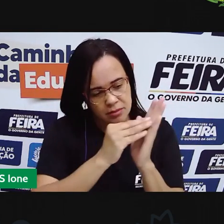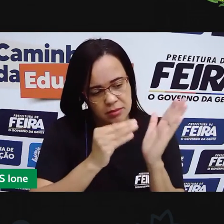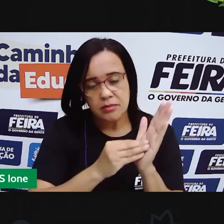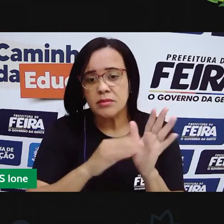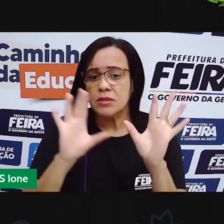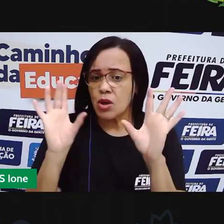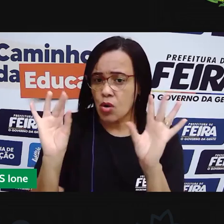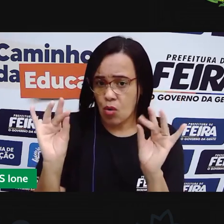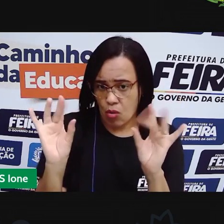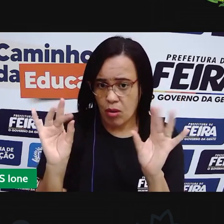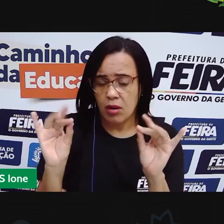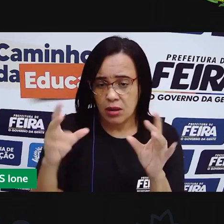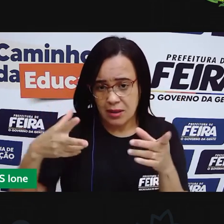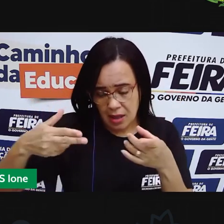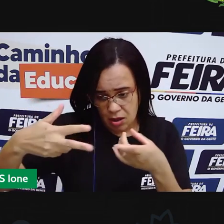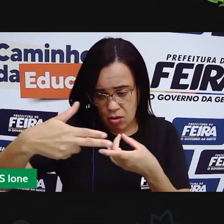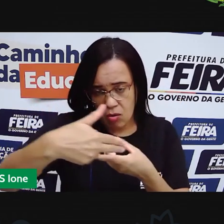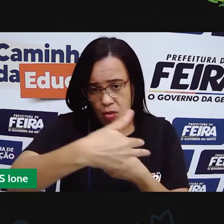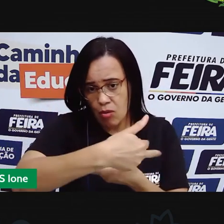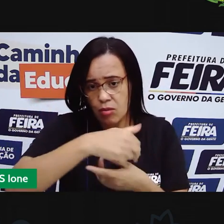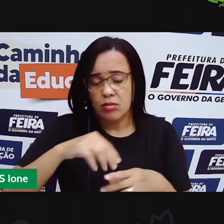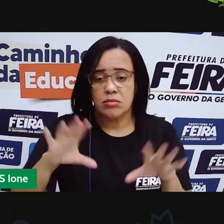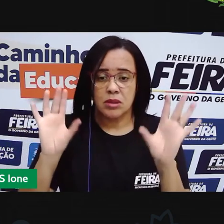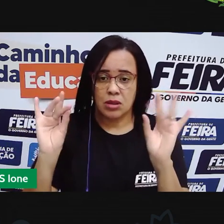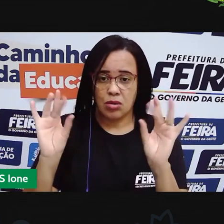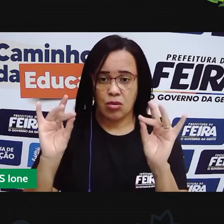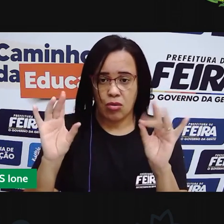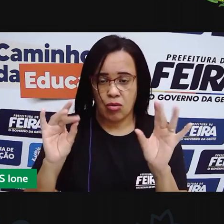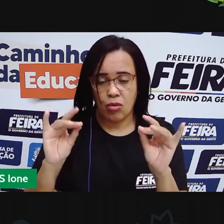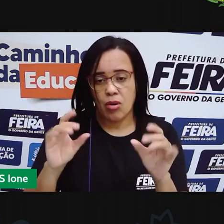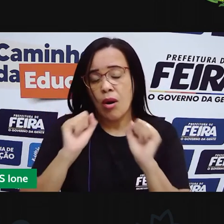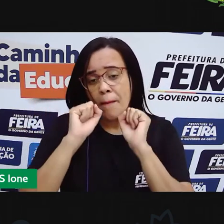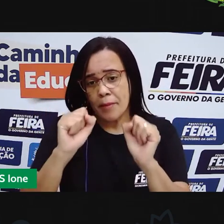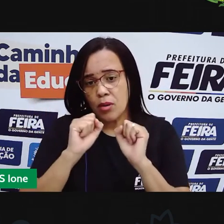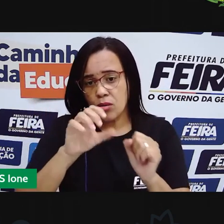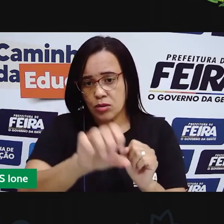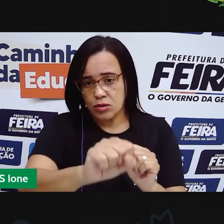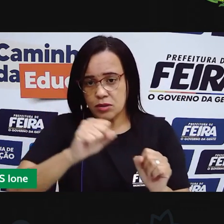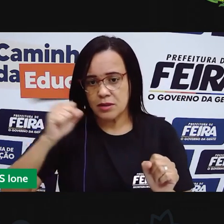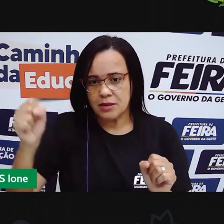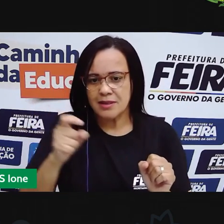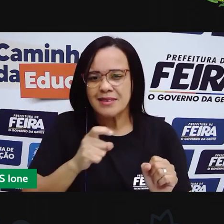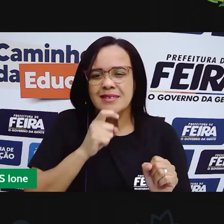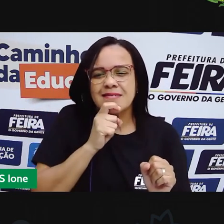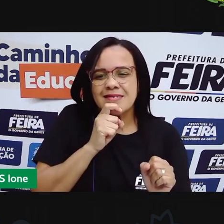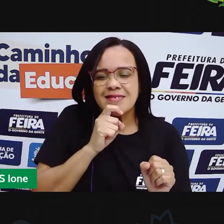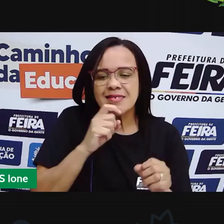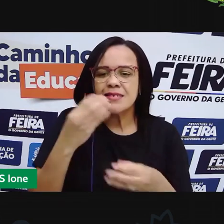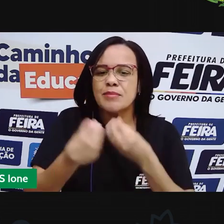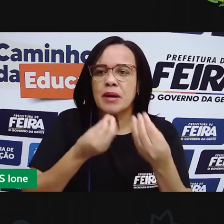rolar né um lembrete